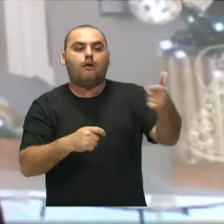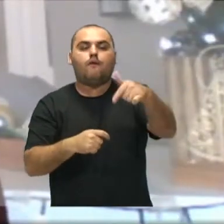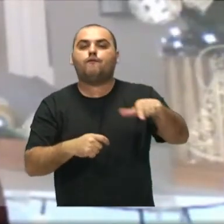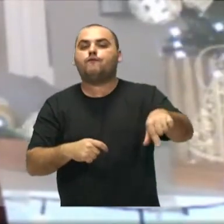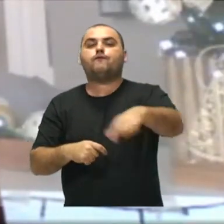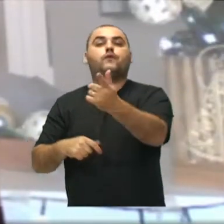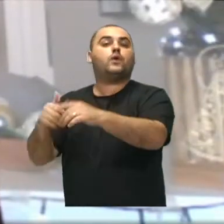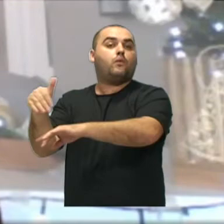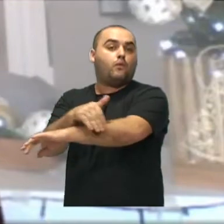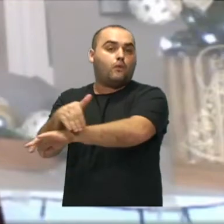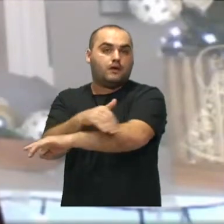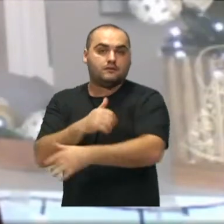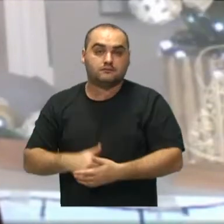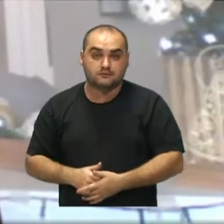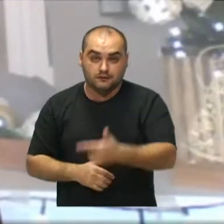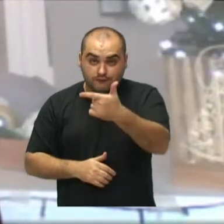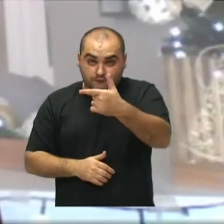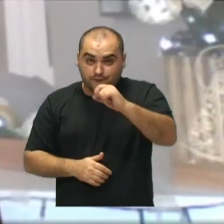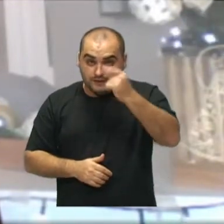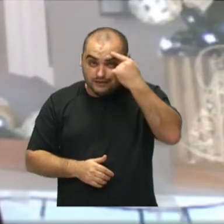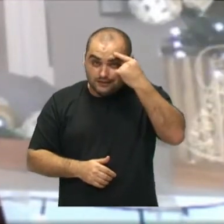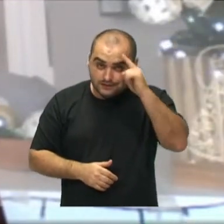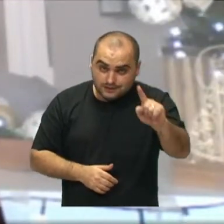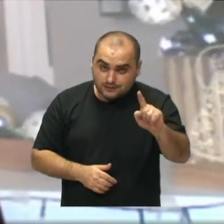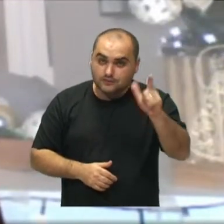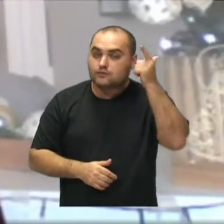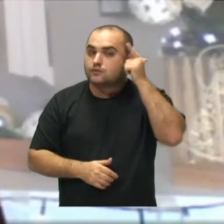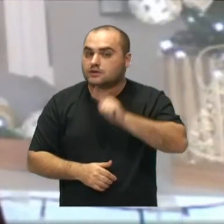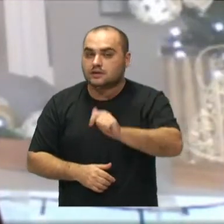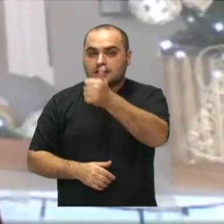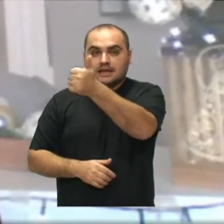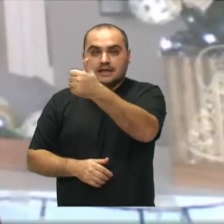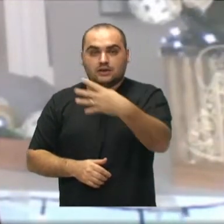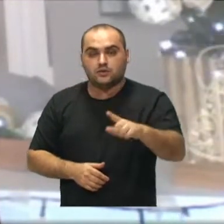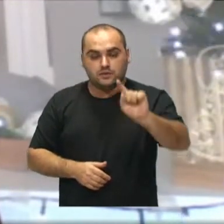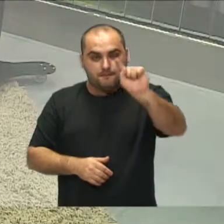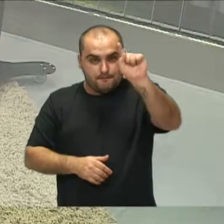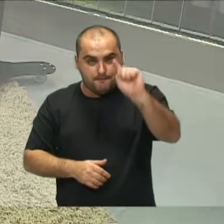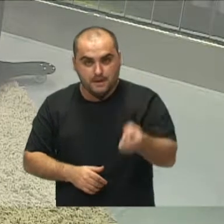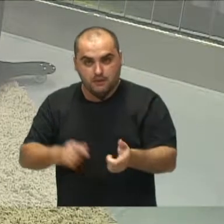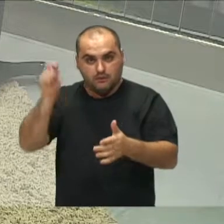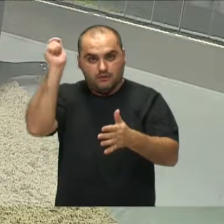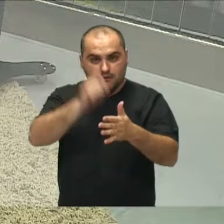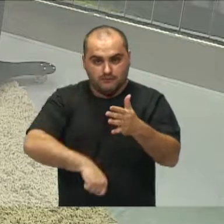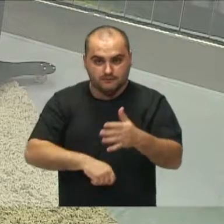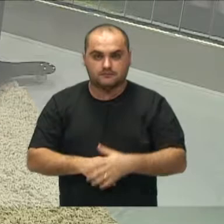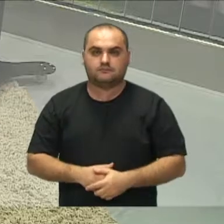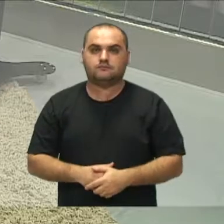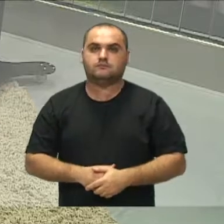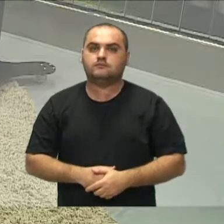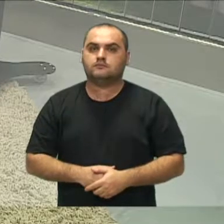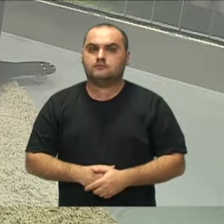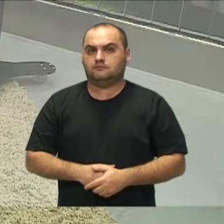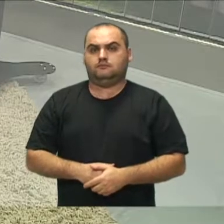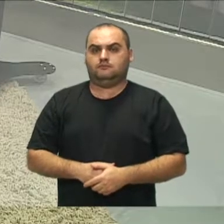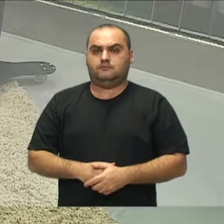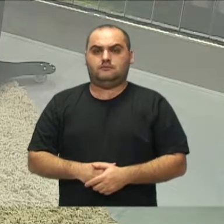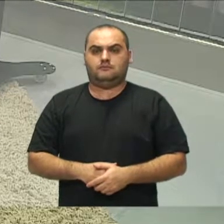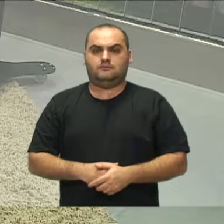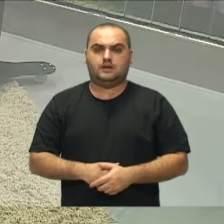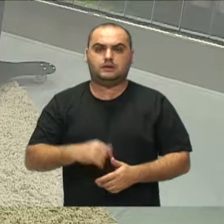ruas. Em 20 dias, nós coletamos cerca de 14 mil assinaturas. Eu fui obrigada a chamar atenção, porque